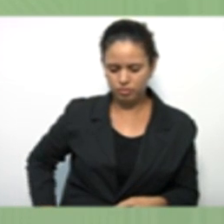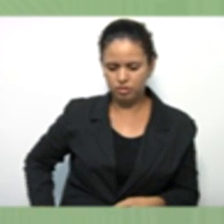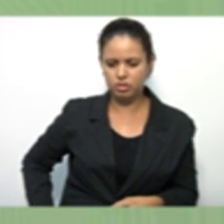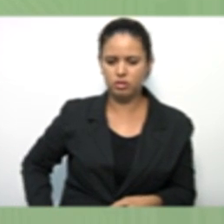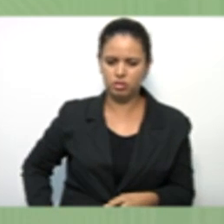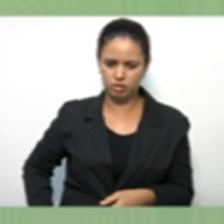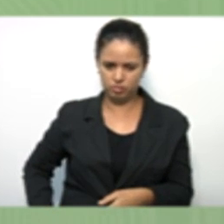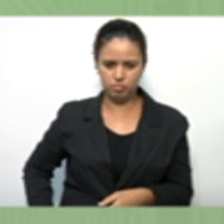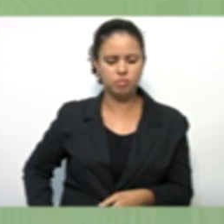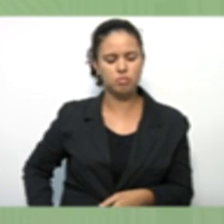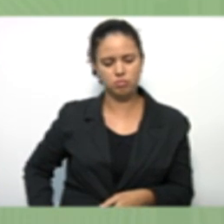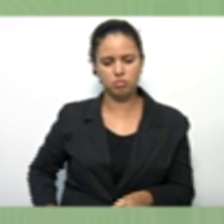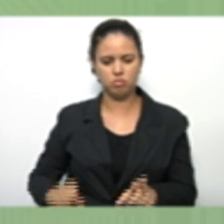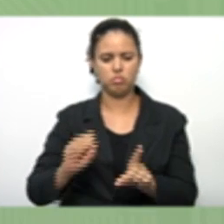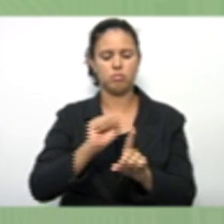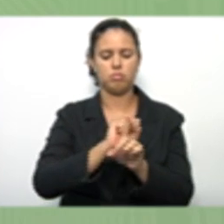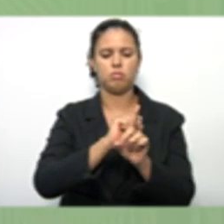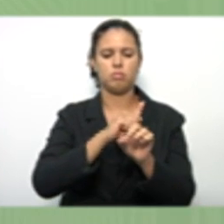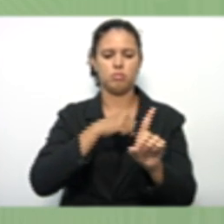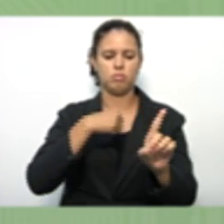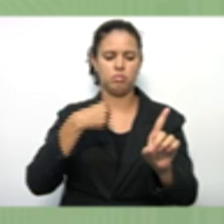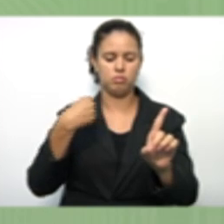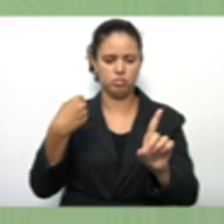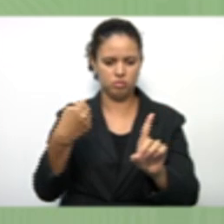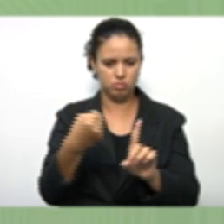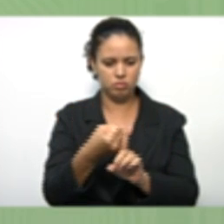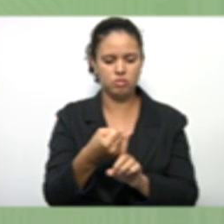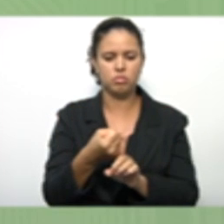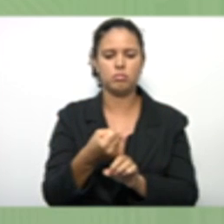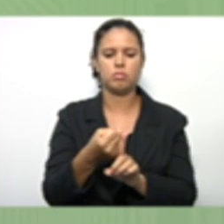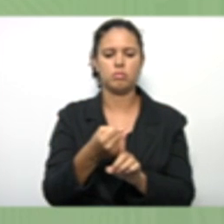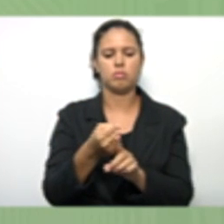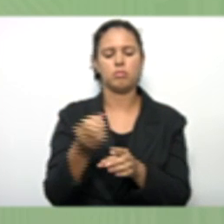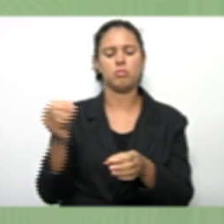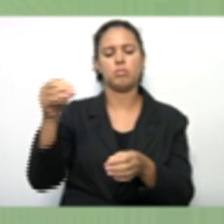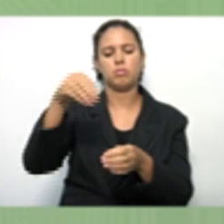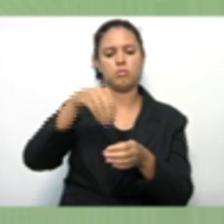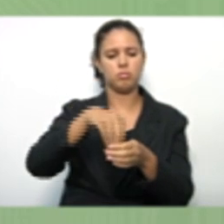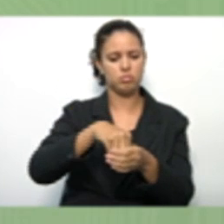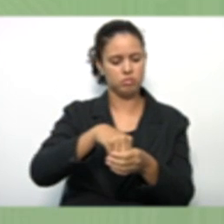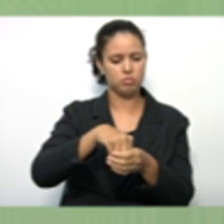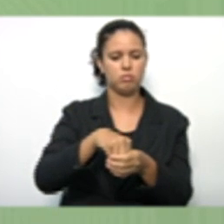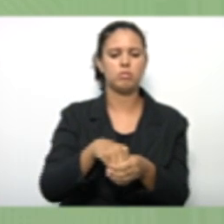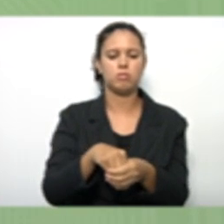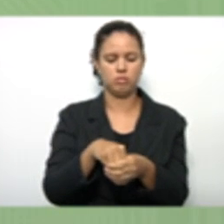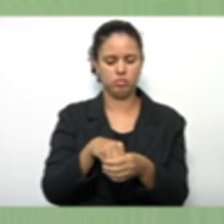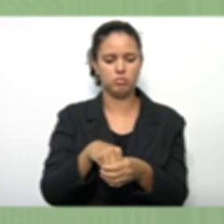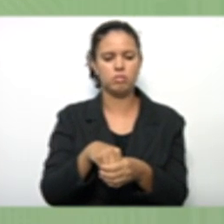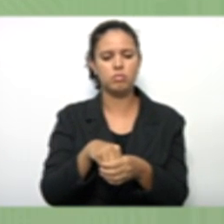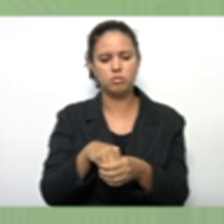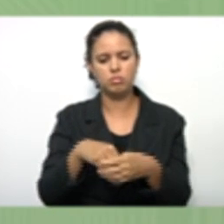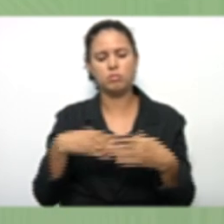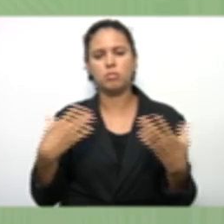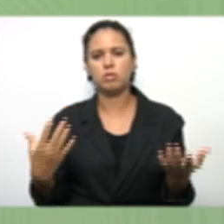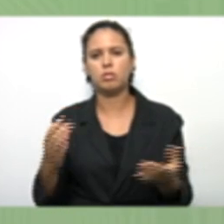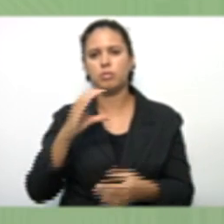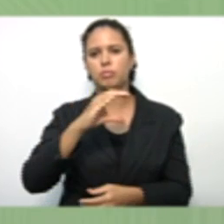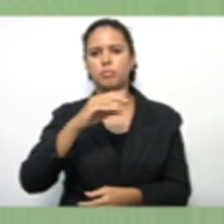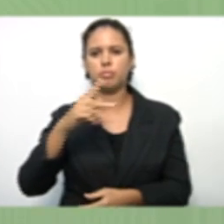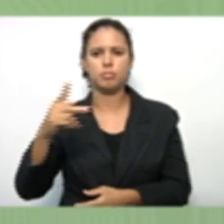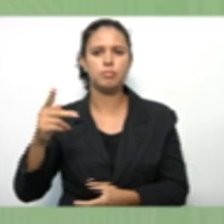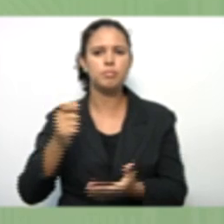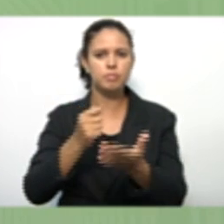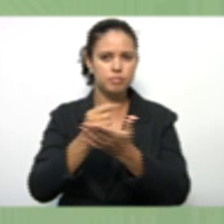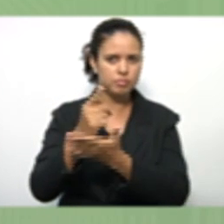sociedade cooperativa, se ela promove ato não cooperativo com terceiros, ela vai pagar os seus impostos.